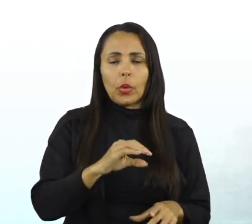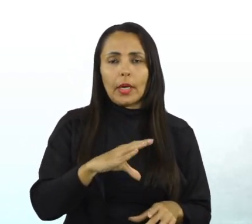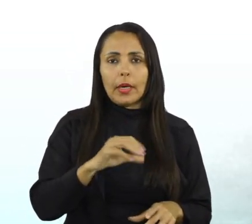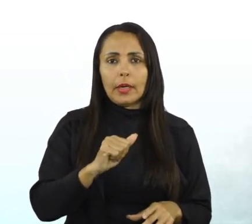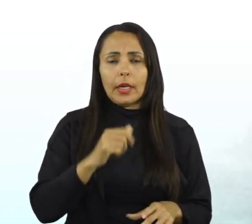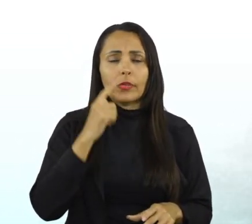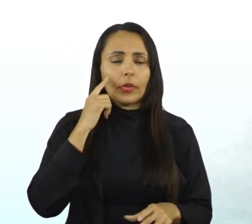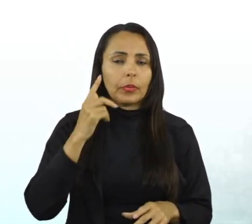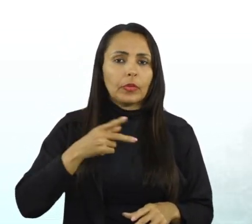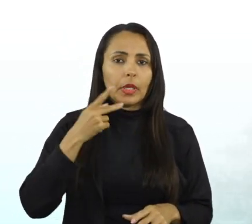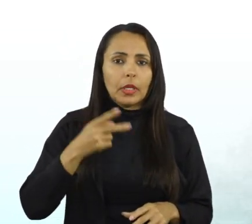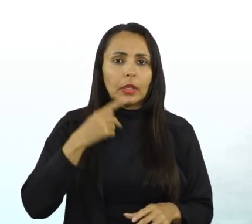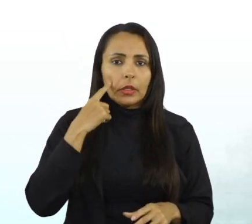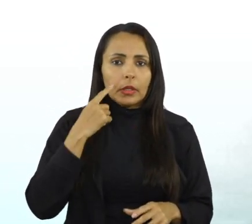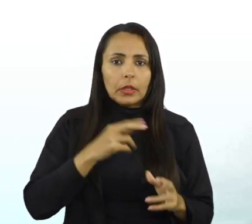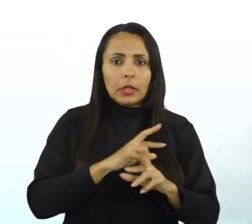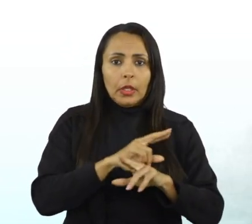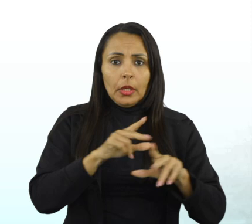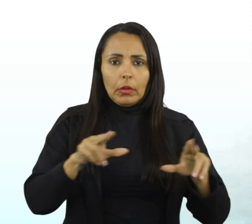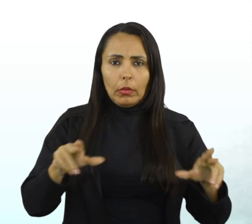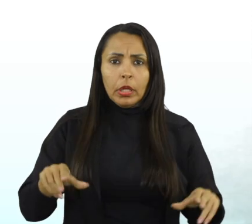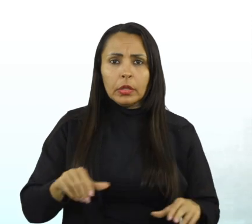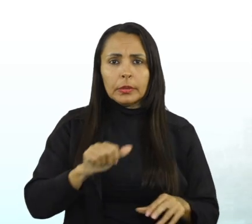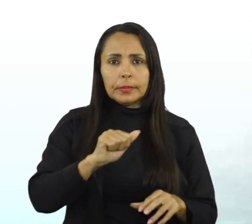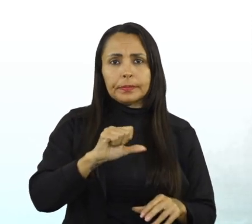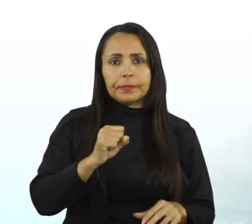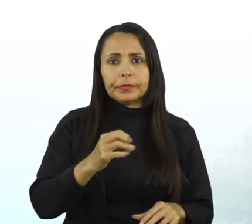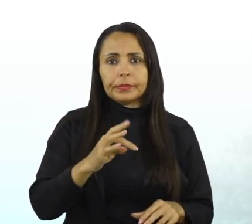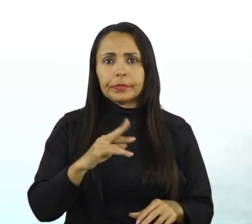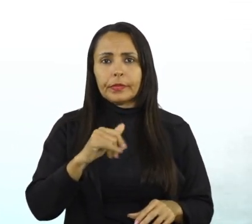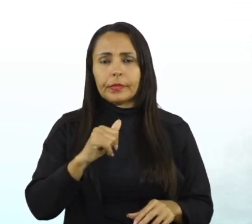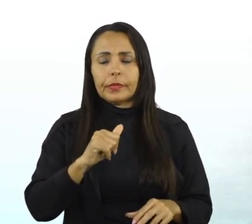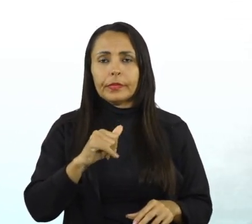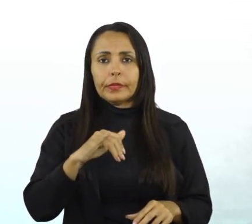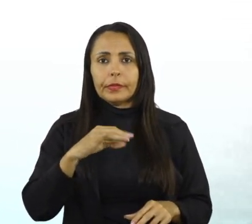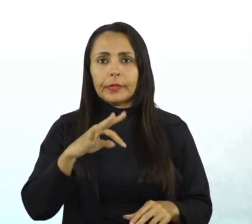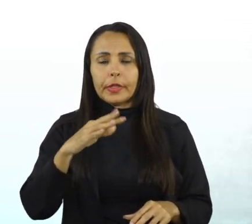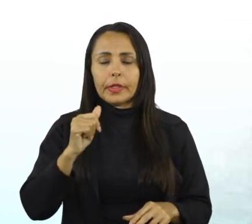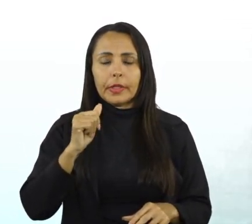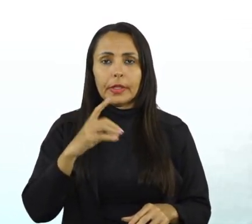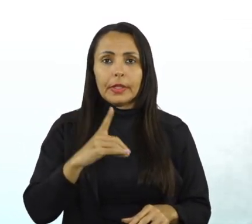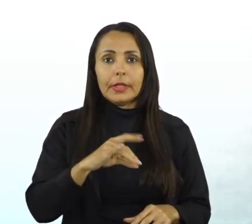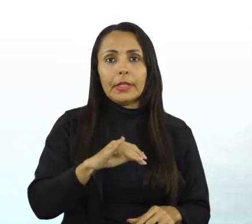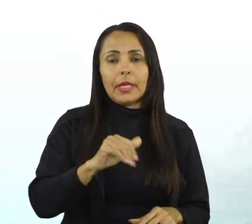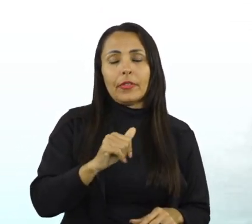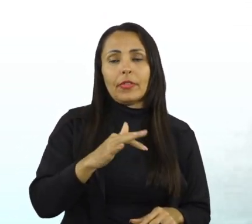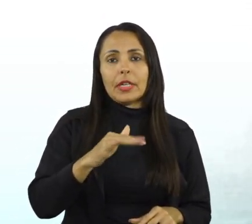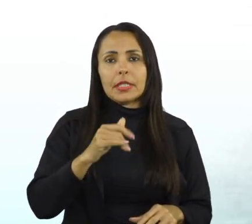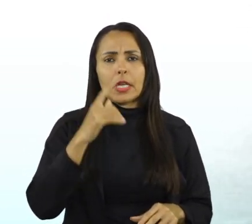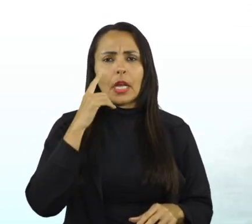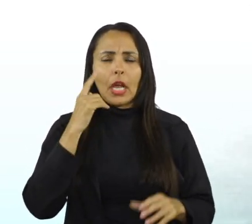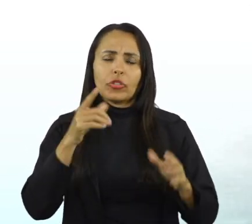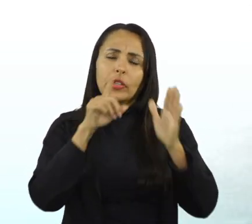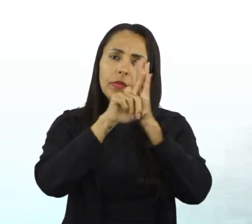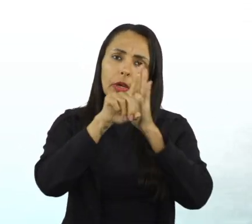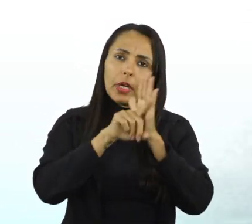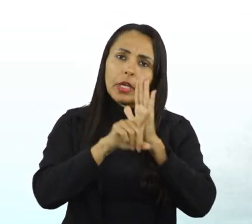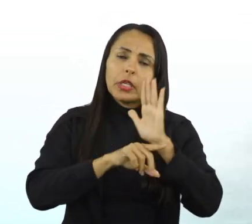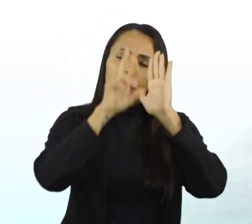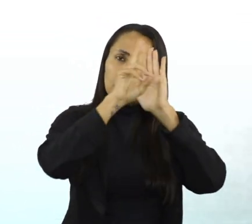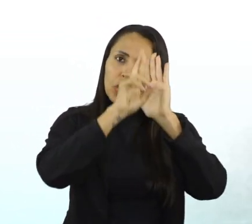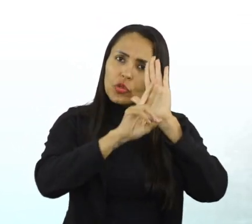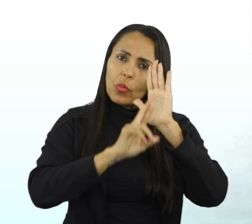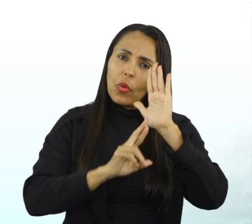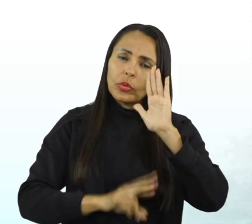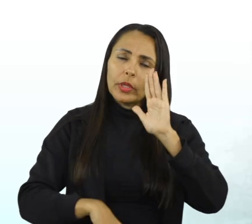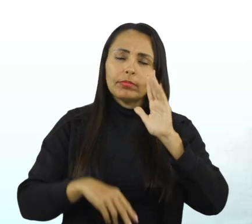Agora a gente vai falar da variação diastrática e diafásica. E no final a gente resolve lá a